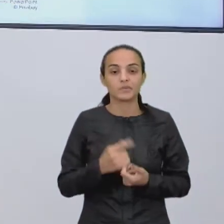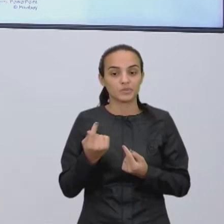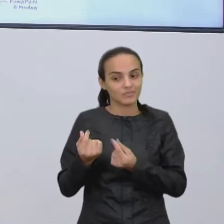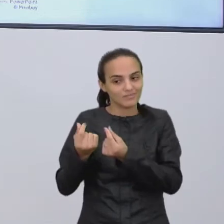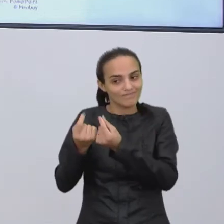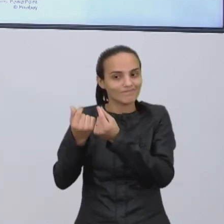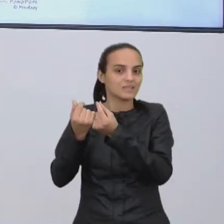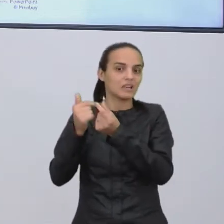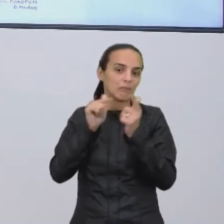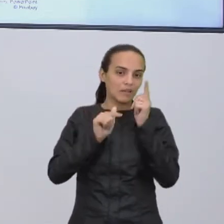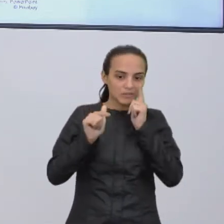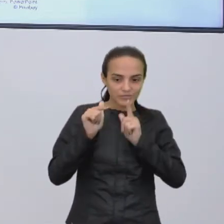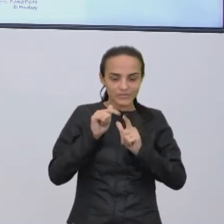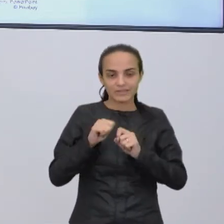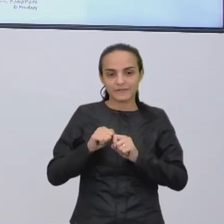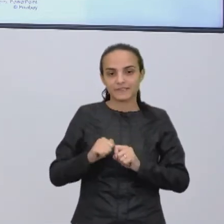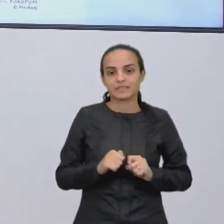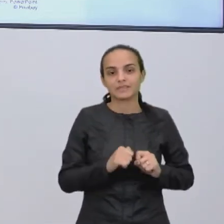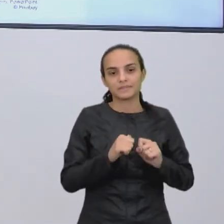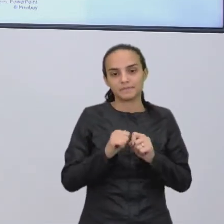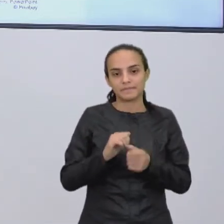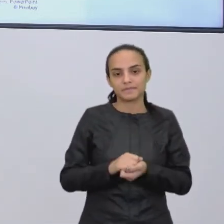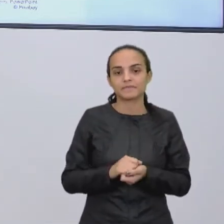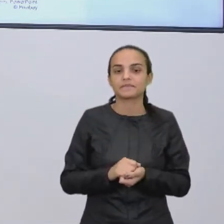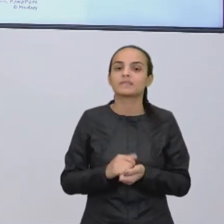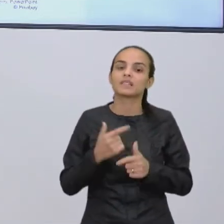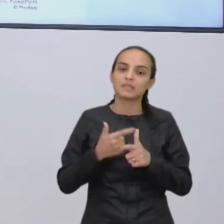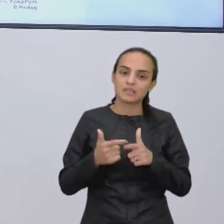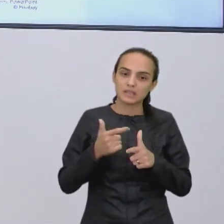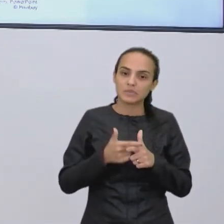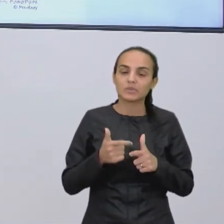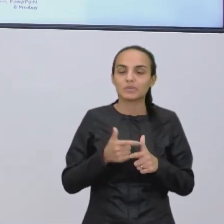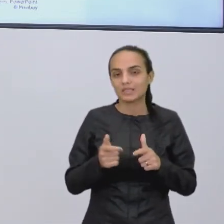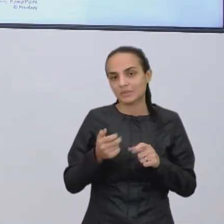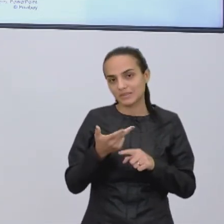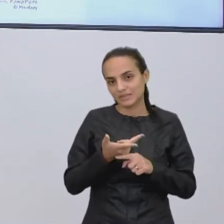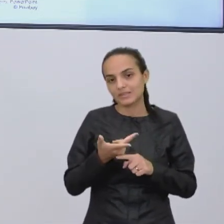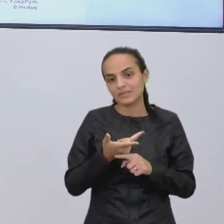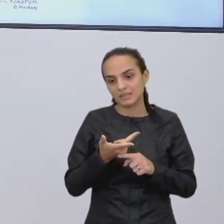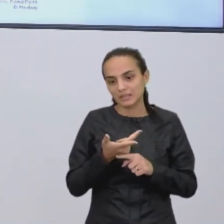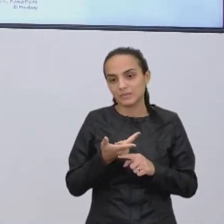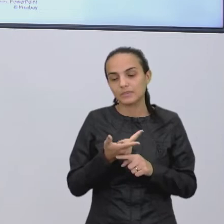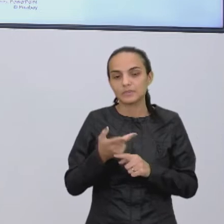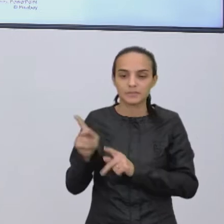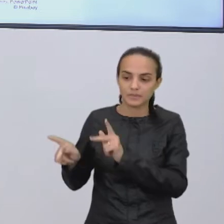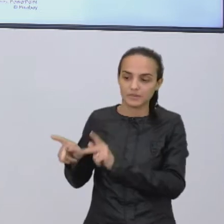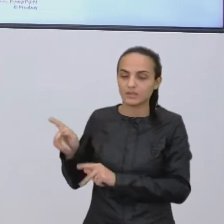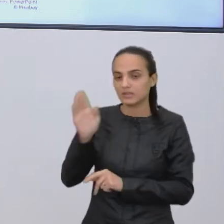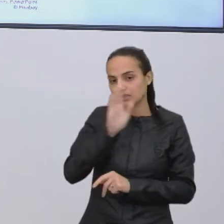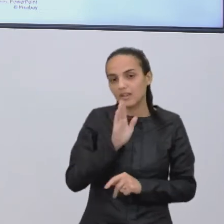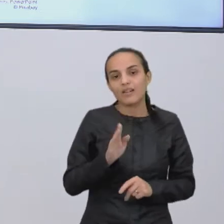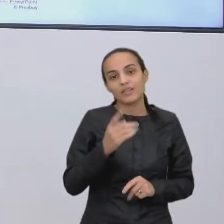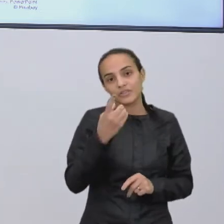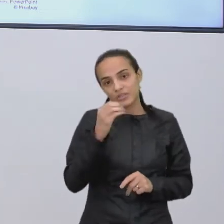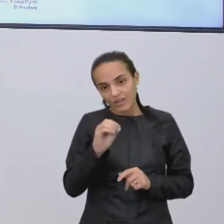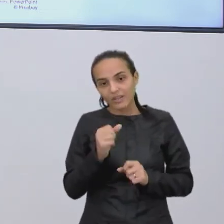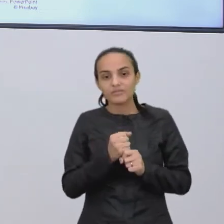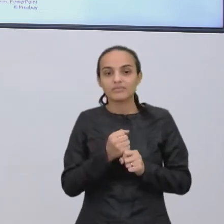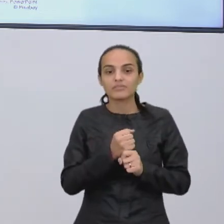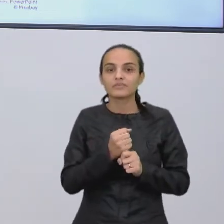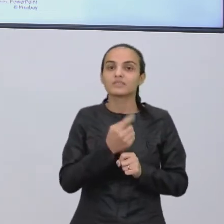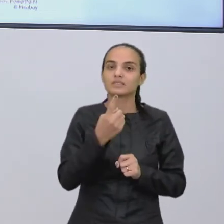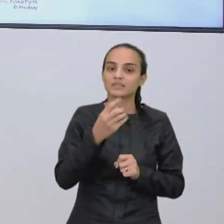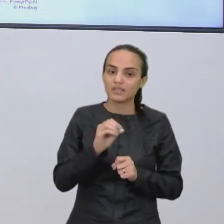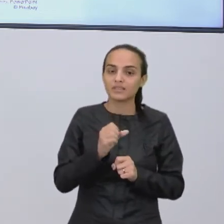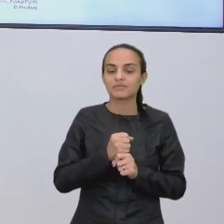dinheiro para ser executado, tá? Então um dos problemas de se fazer o censo, daí o fato de se fazer, por exemplo, de 10 em 10 anos, não tem cabimento